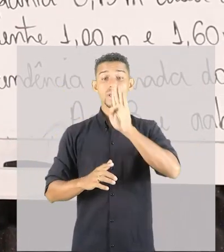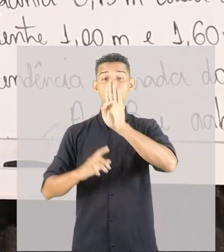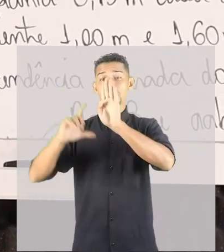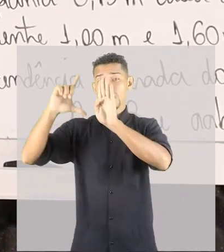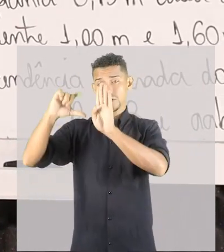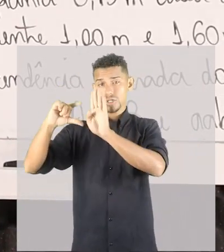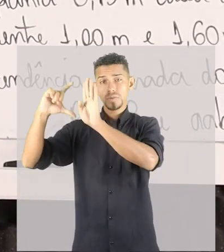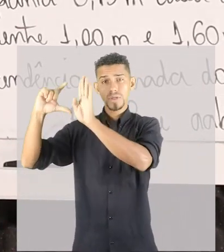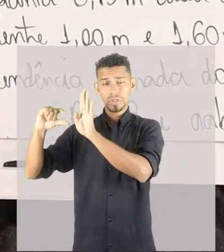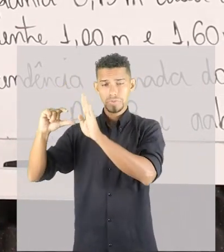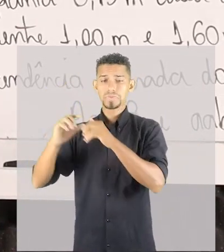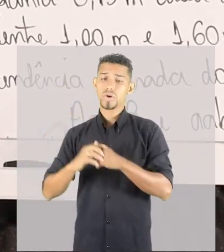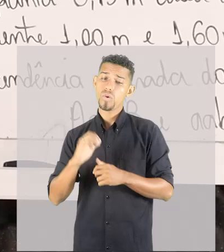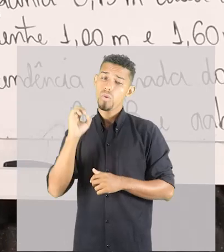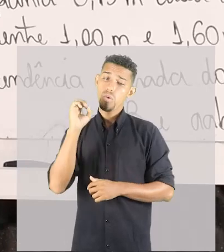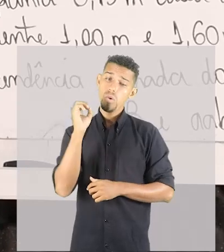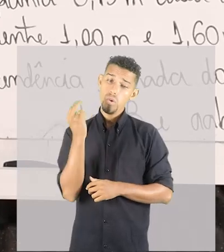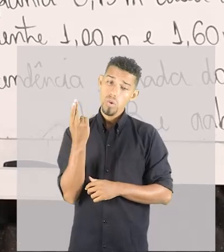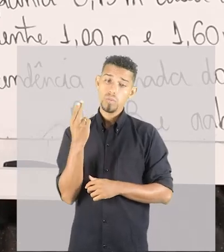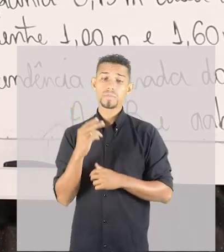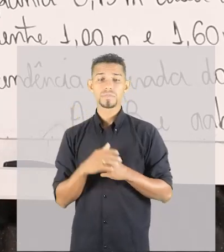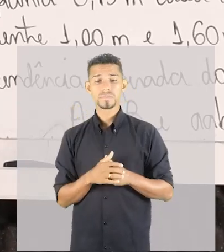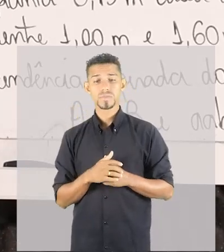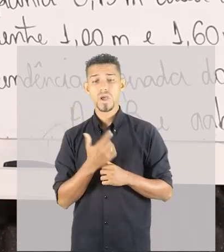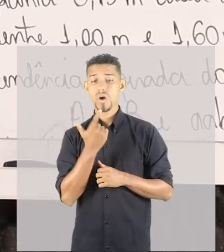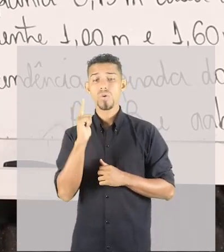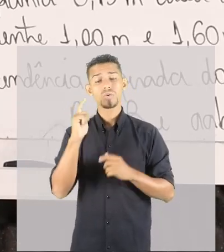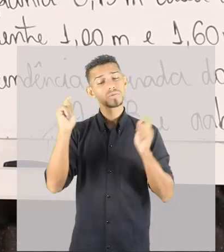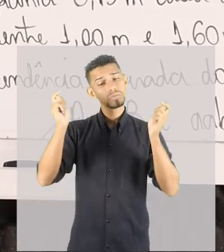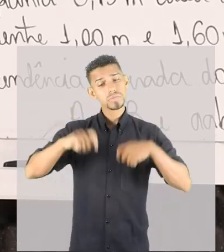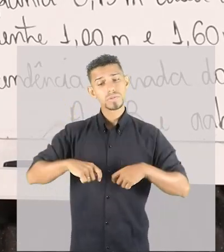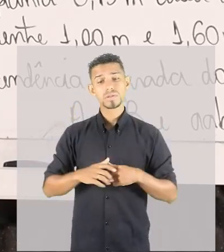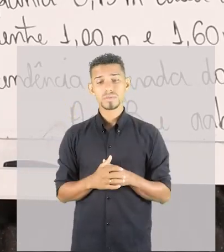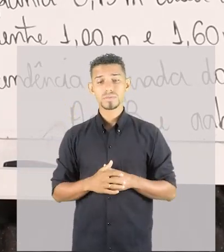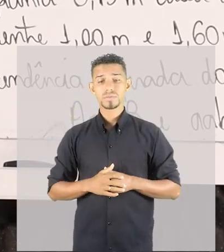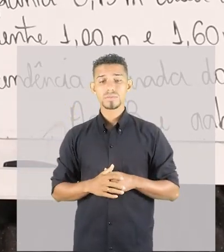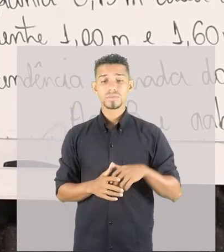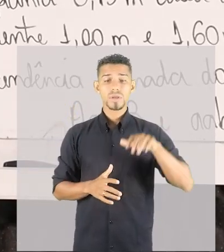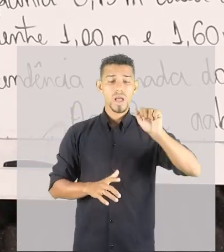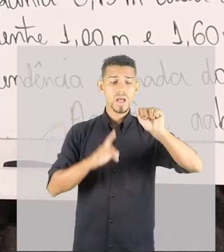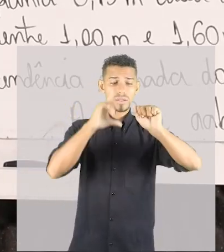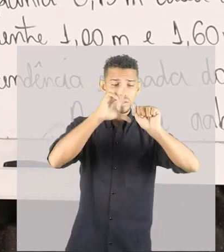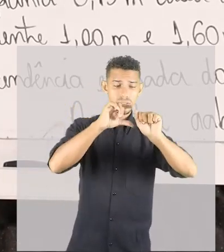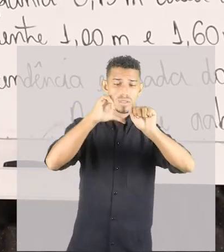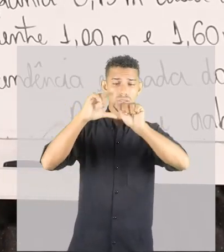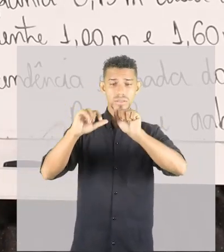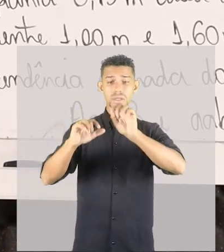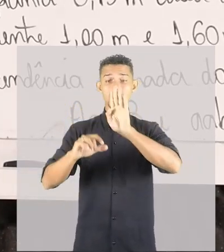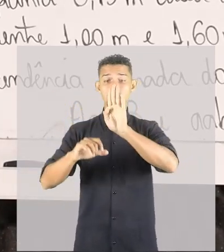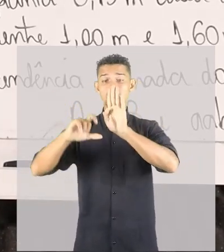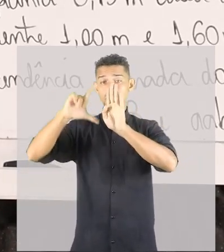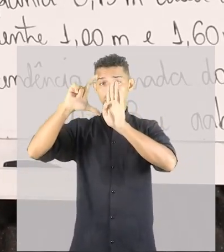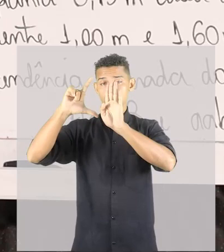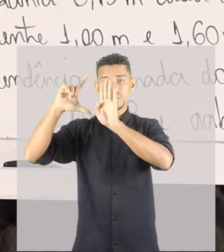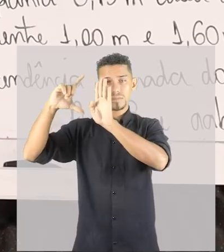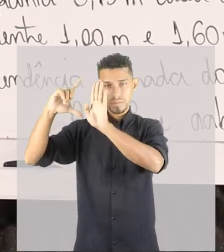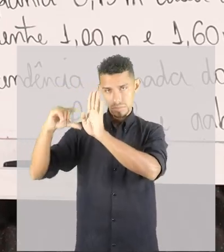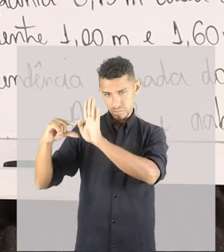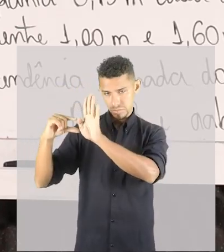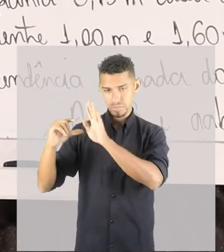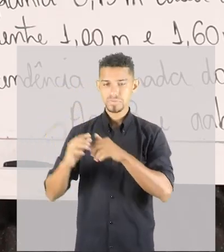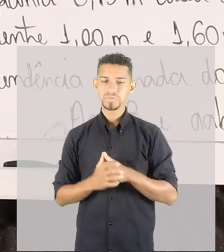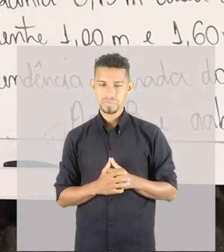Bzinho, Bzinho. Ou a gente tem uma outra opção que seria Azinho, Azinho, Bzão,